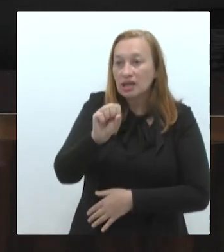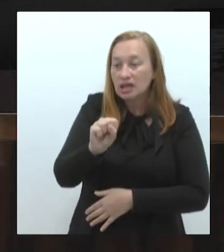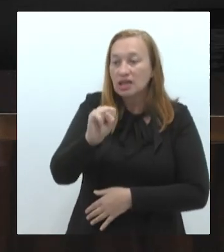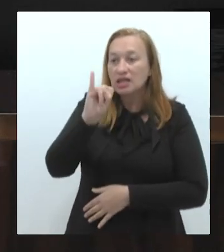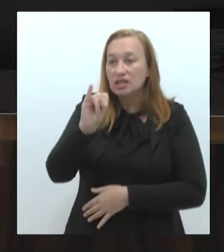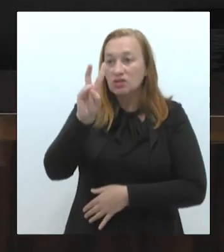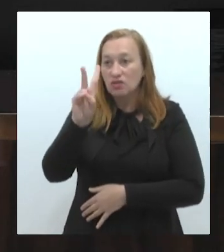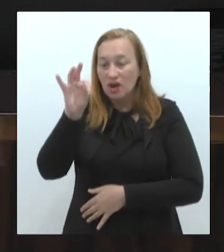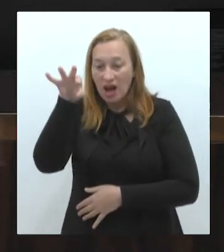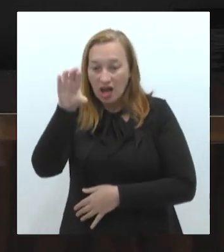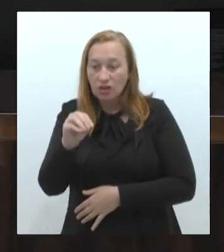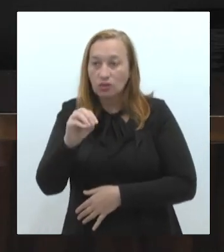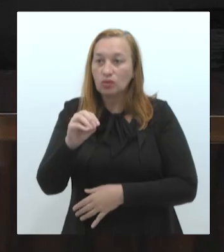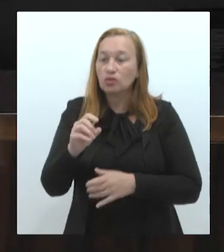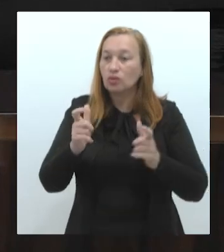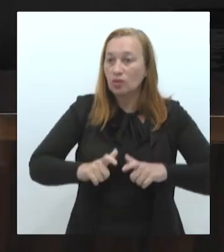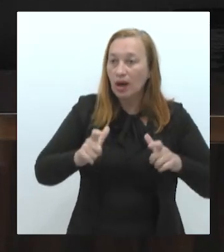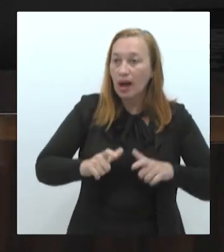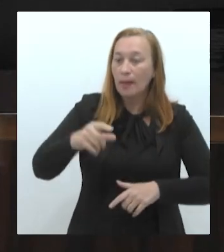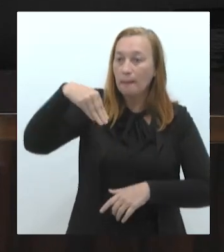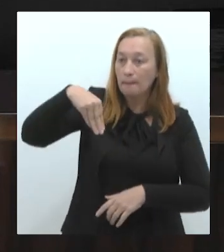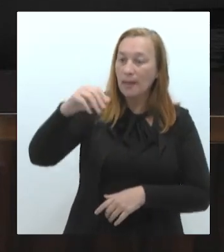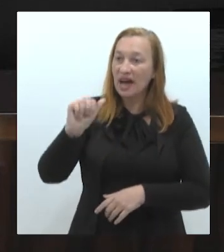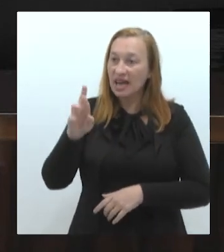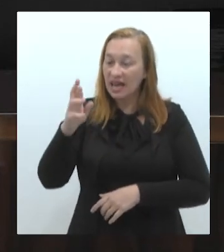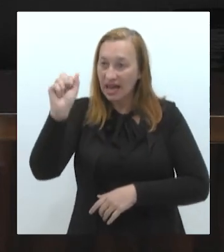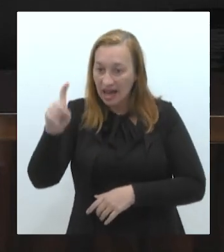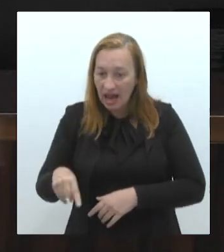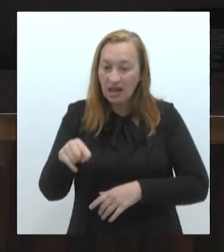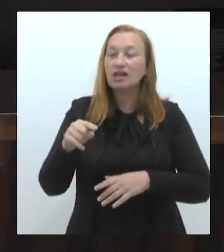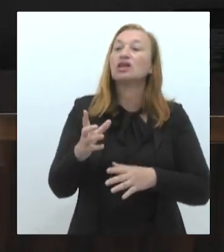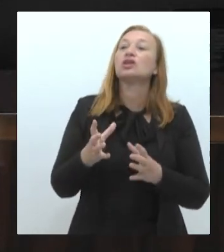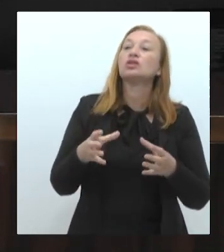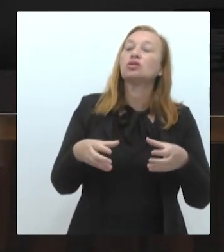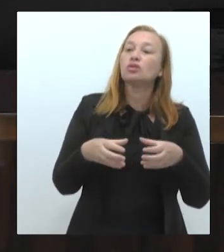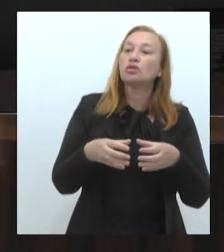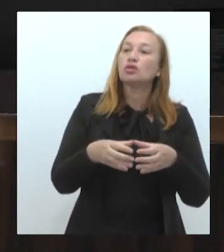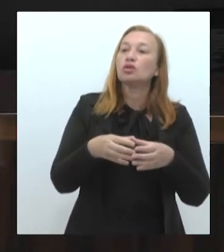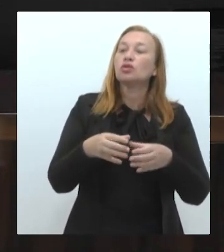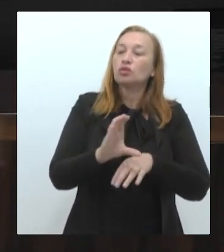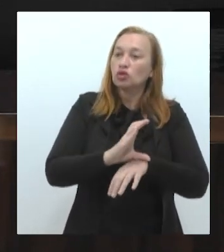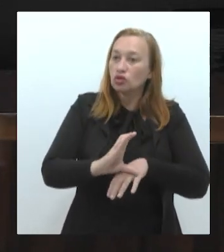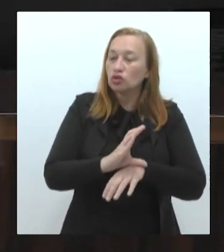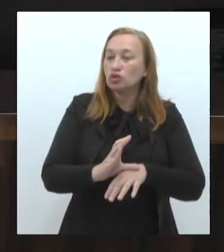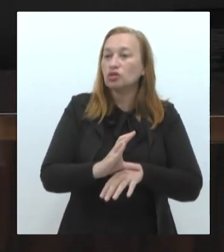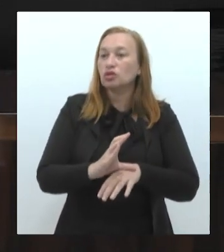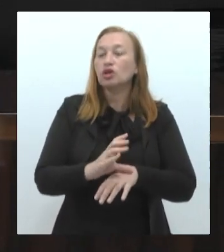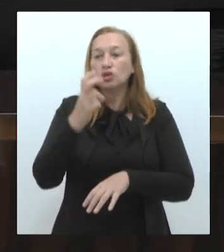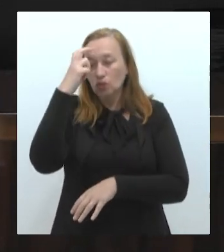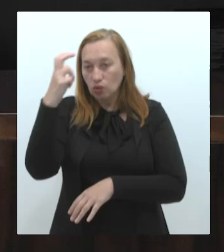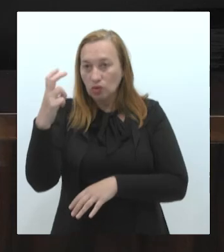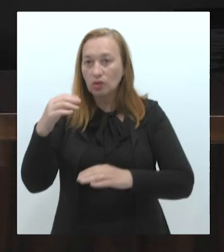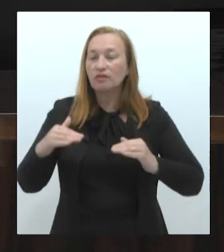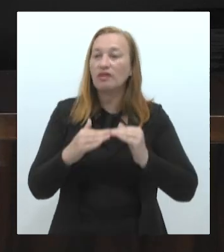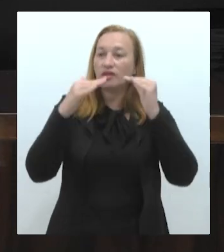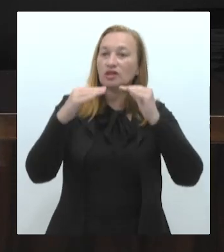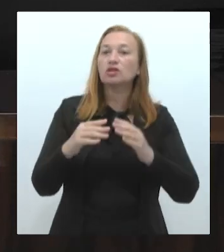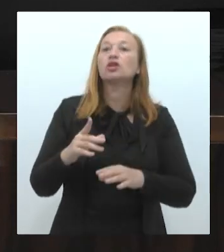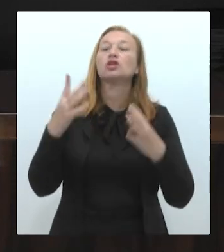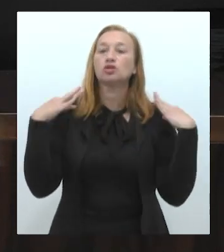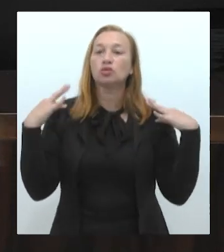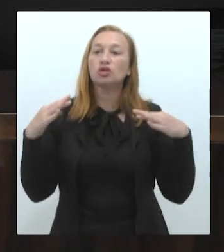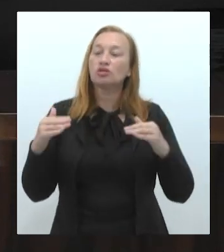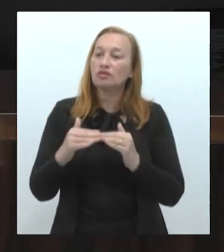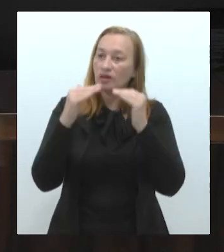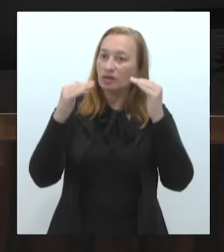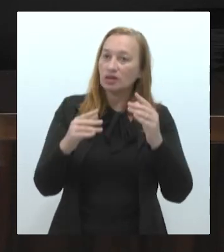de Maricá. Pareceres das Comissões de Constituição e Justiça pela Constitucionalidade, de Cultura favorável, de Turismo